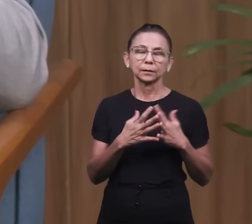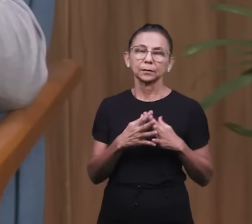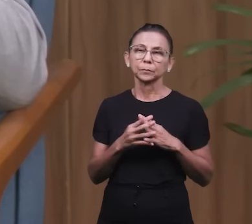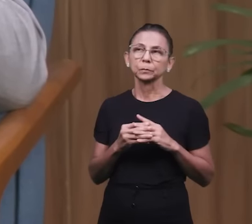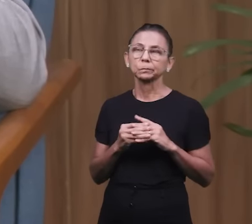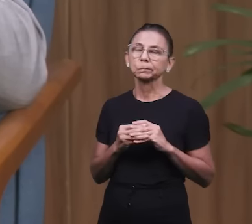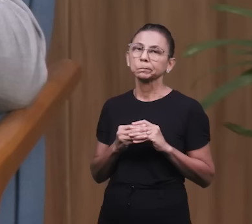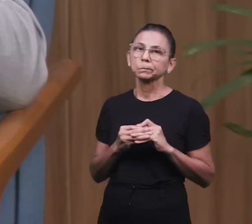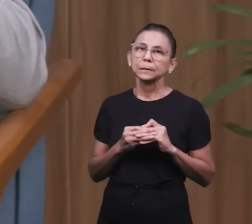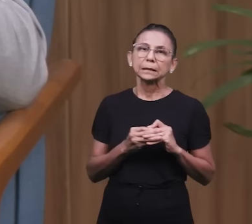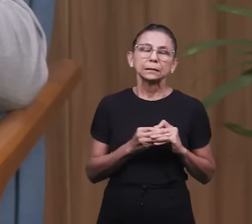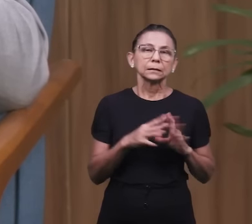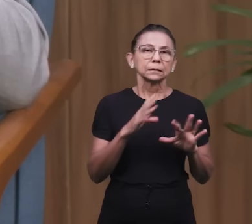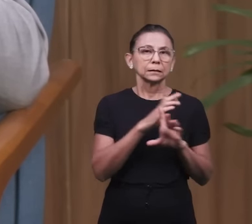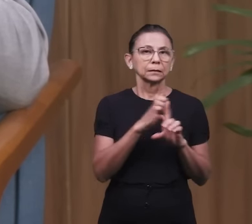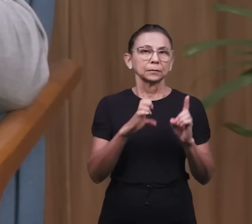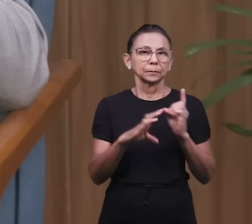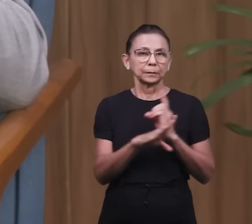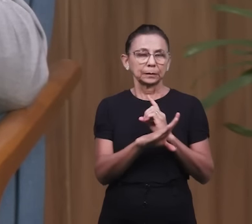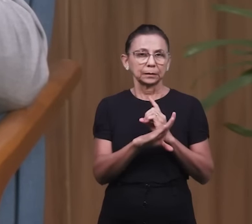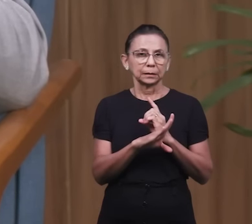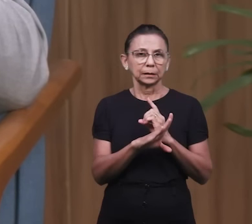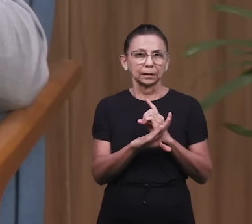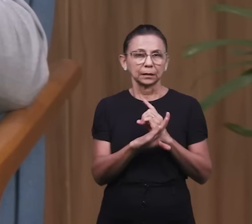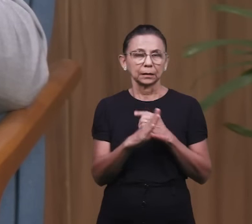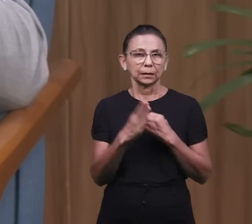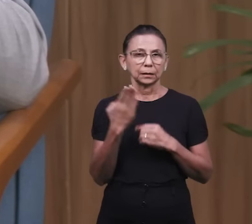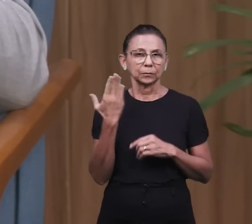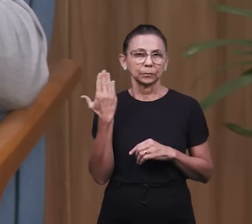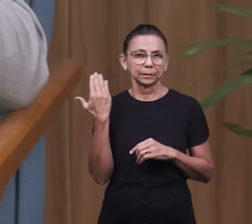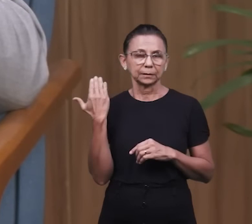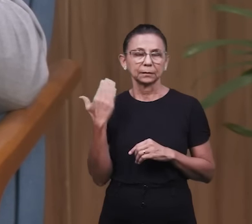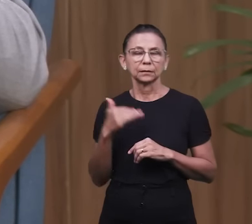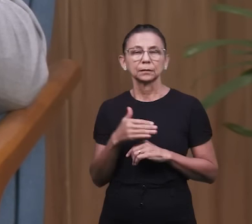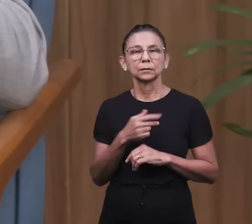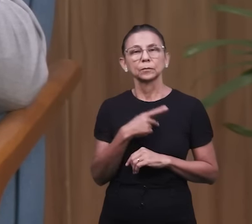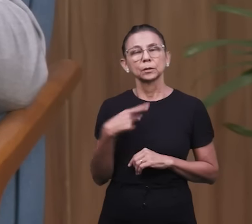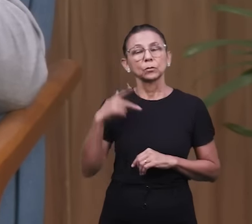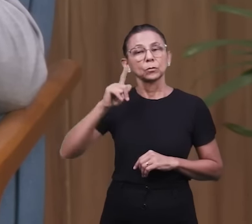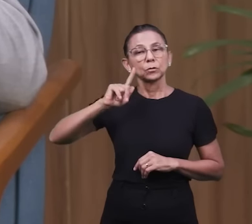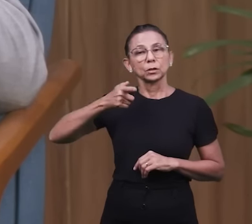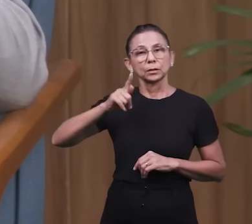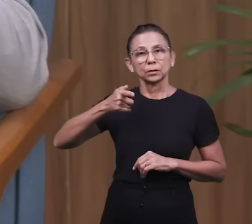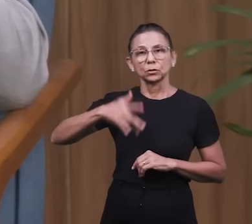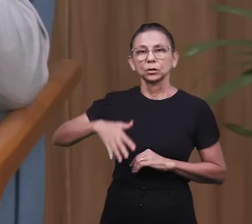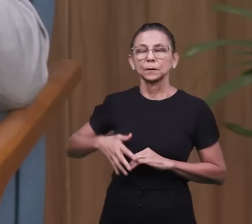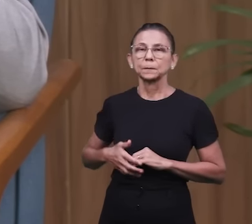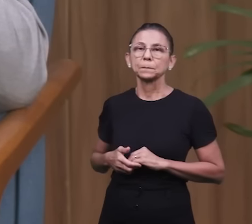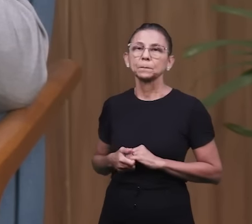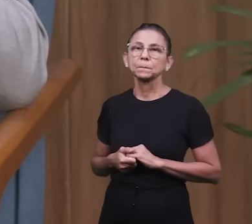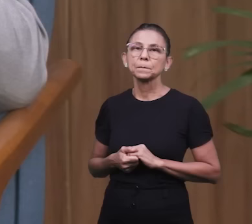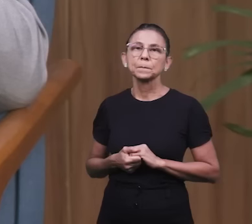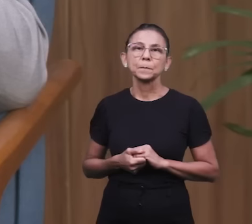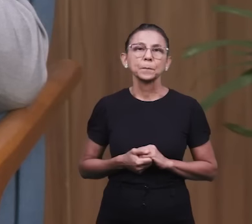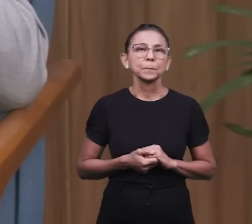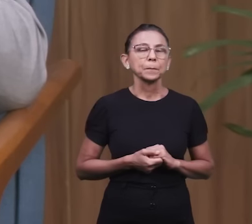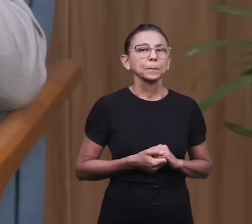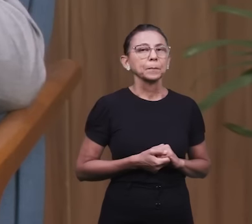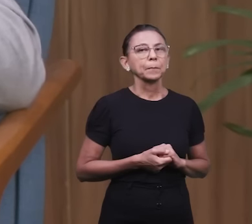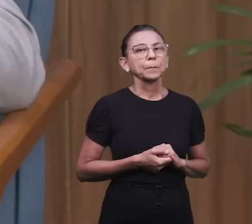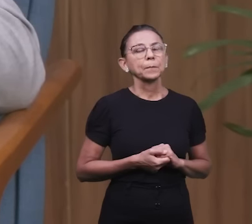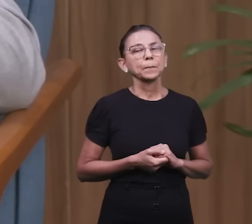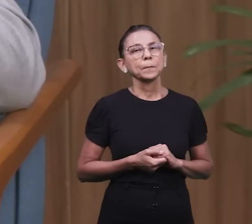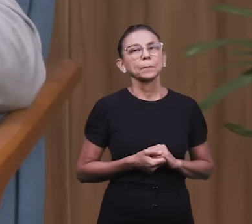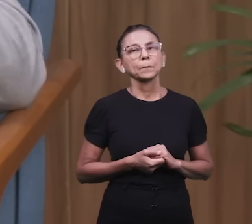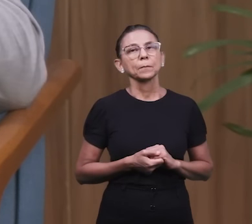abordagem que foi feita na última Escola Bíblica Dominical pelo pastor gedelti e que ele entrou com essa esse